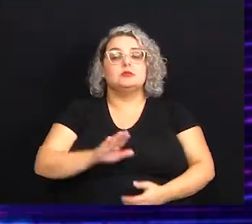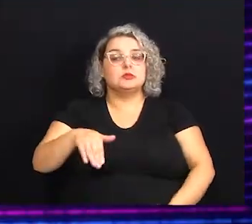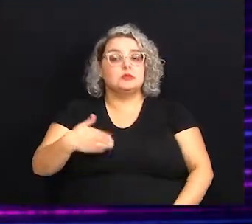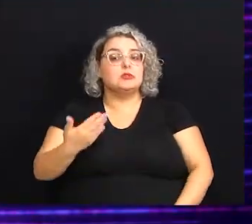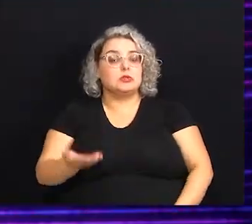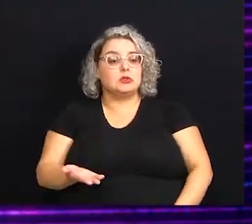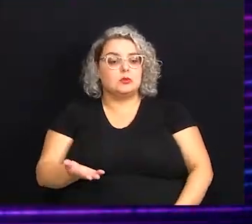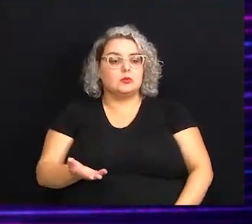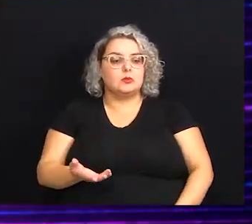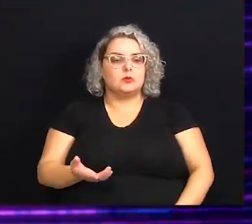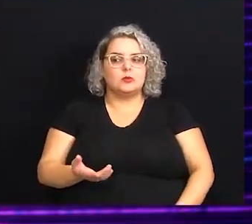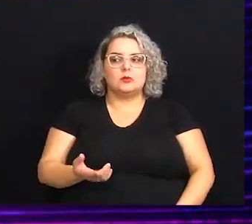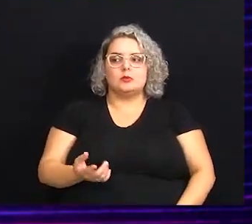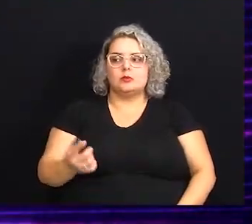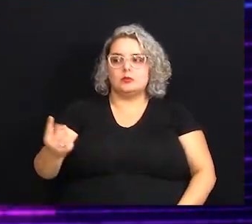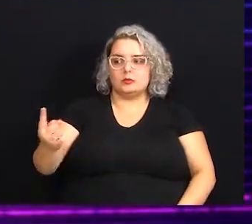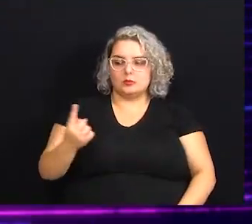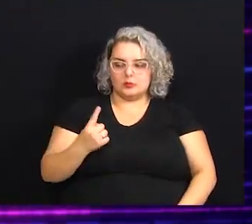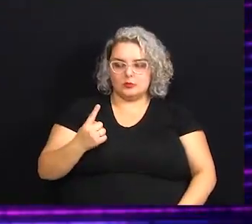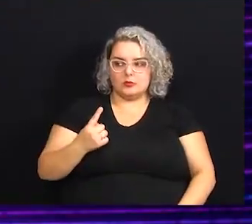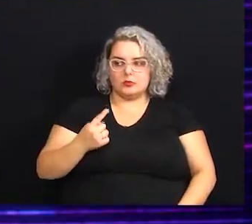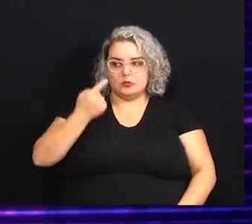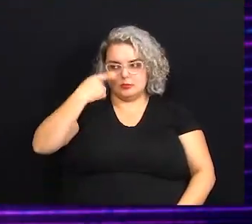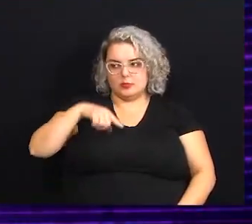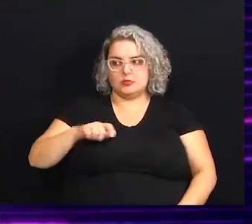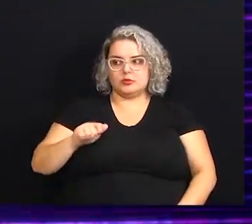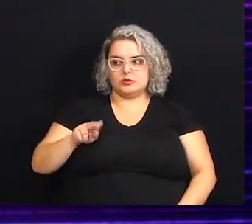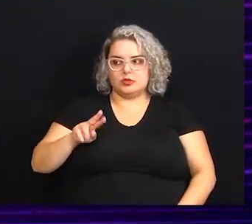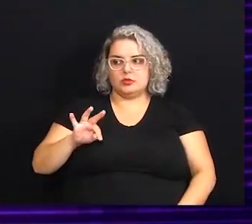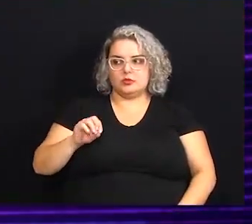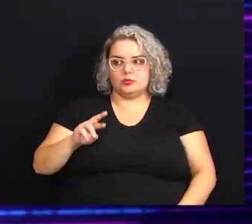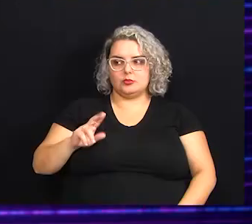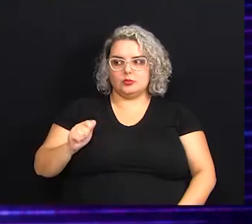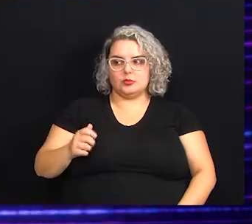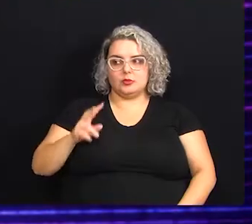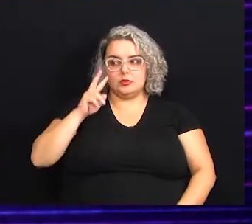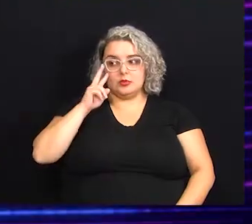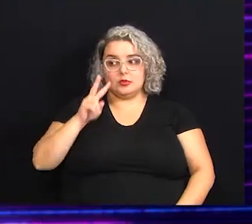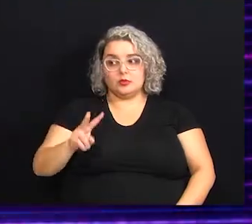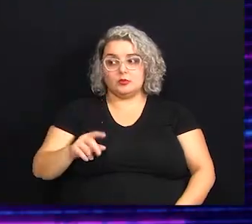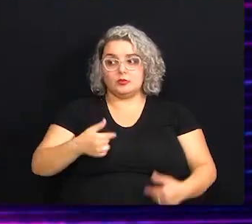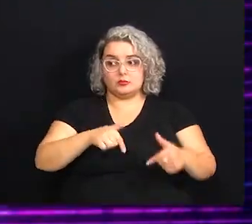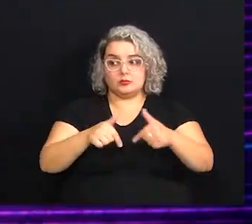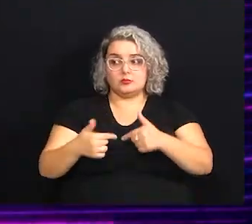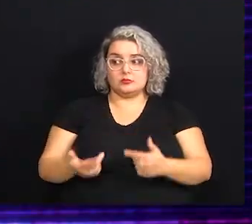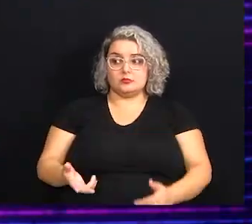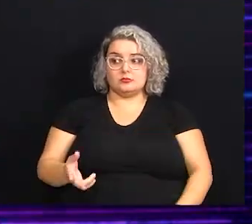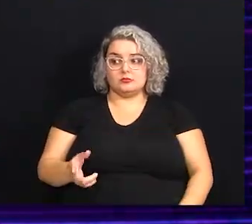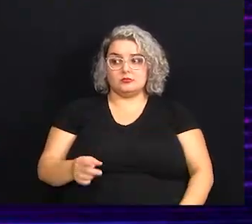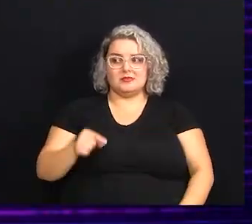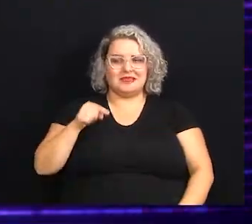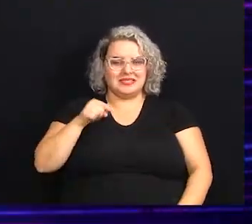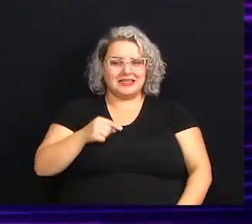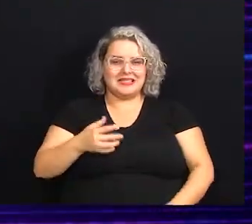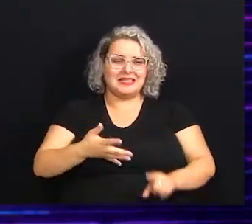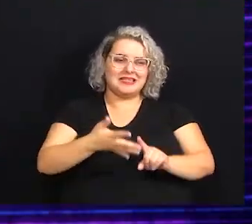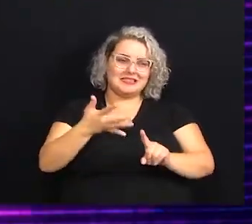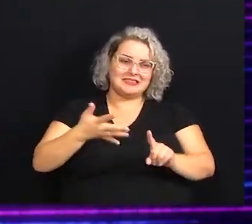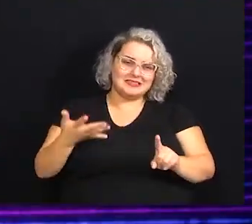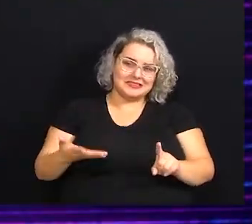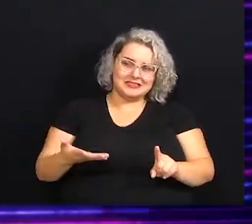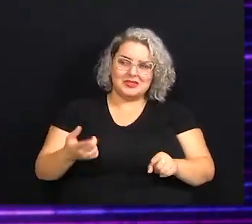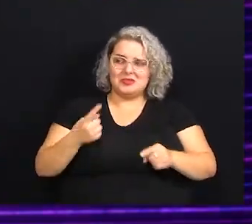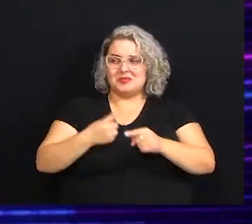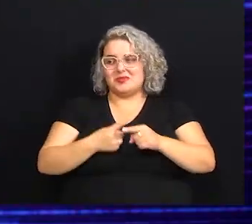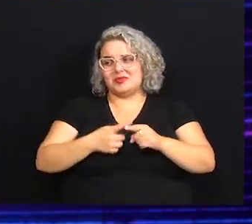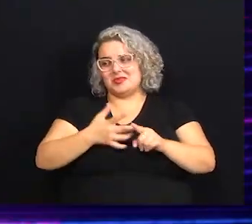vezes quando a pessoa pega o meu perfil de autora ou vê meus trabalhos, fala tipo, mas LGBT?